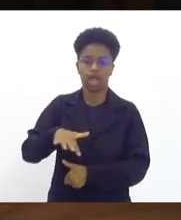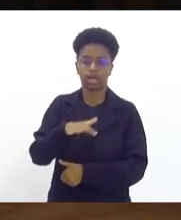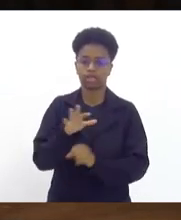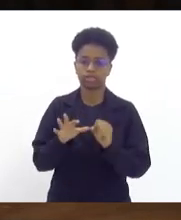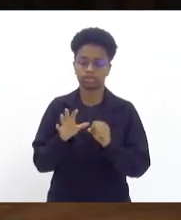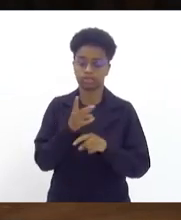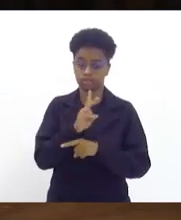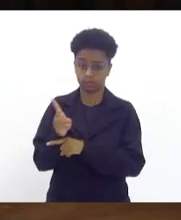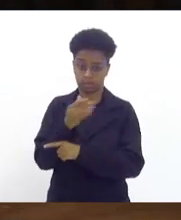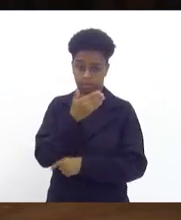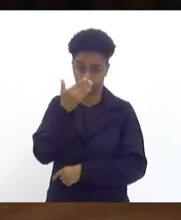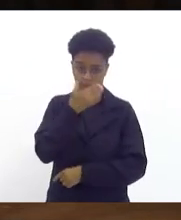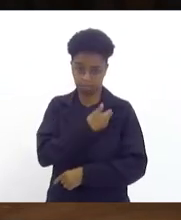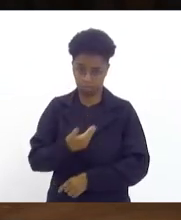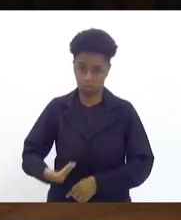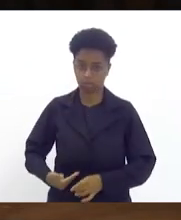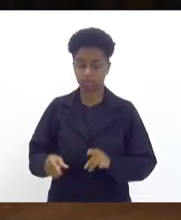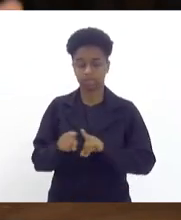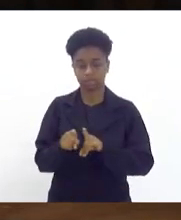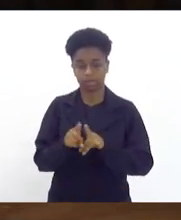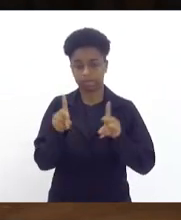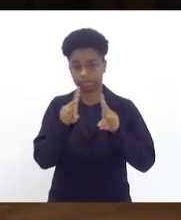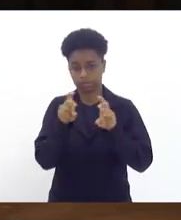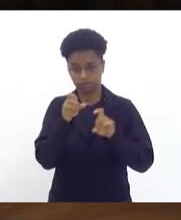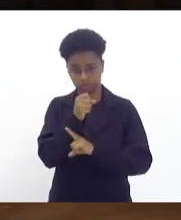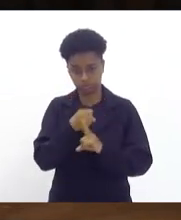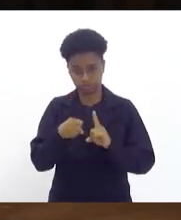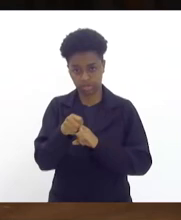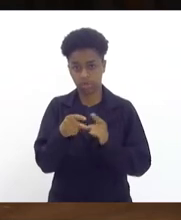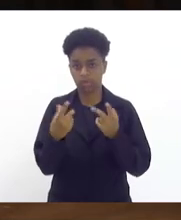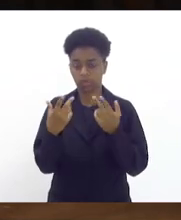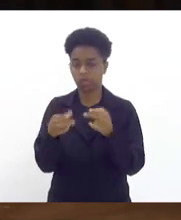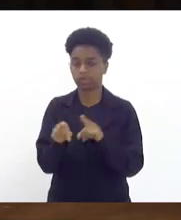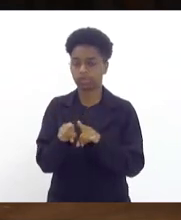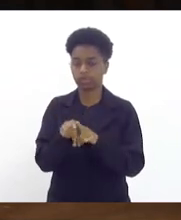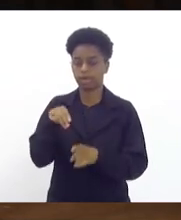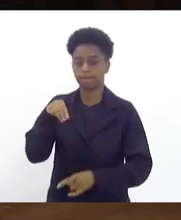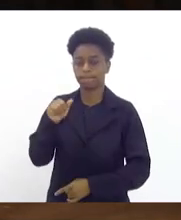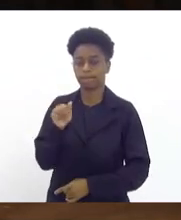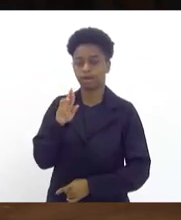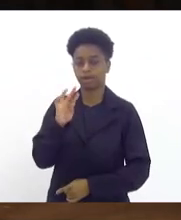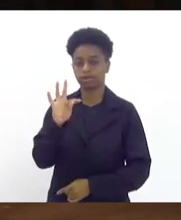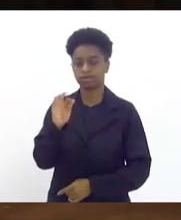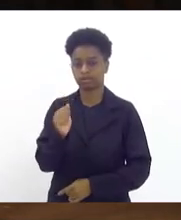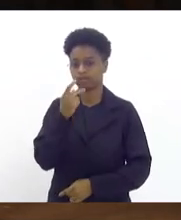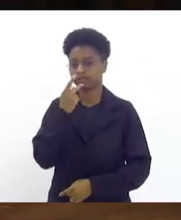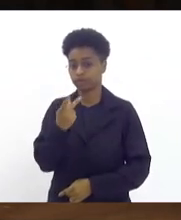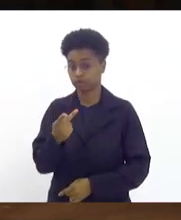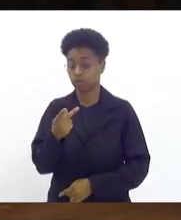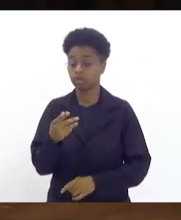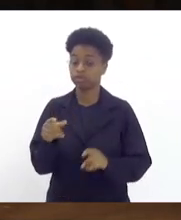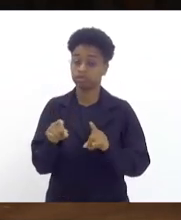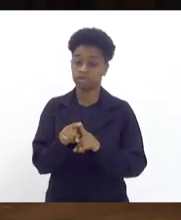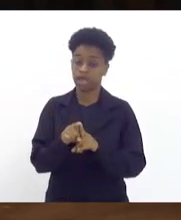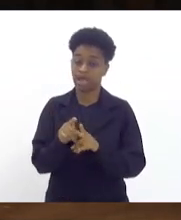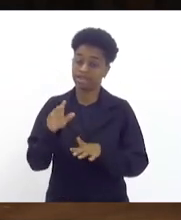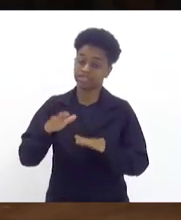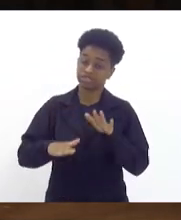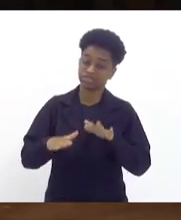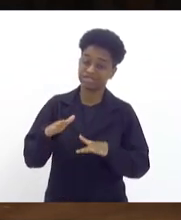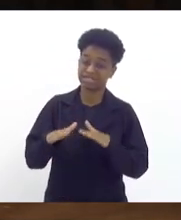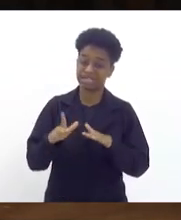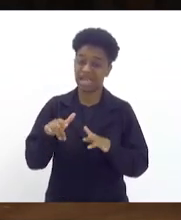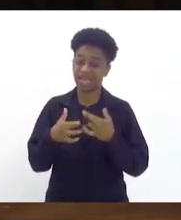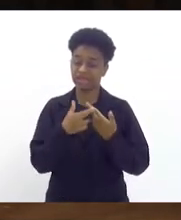atuado na questão social inclusive com muito bem falou a deputada Marta Rocha fazendo as vezes daquilo que